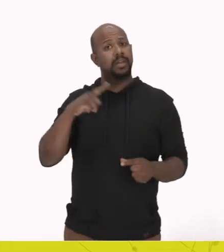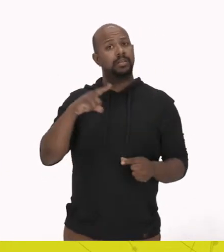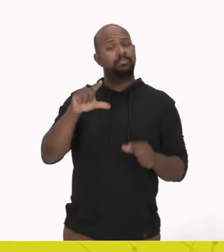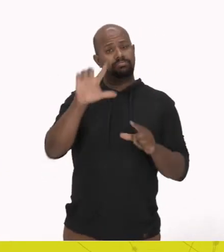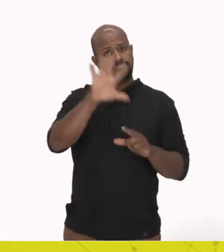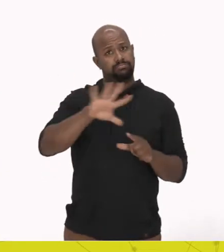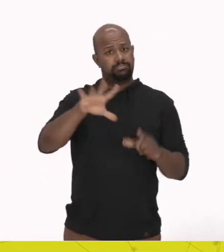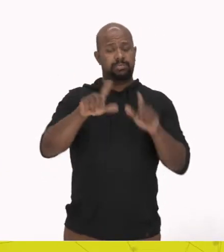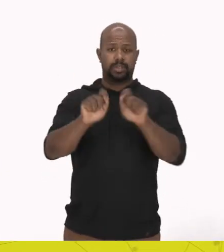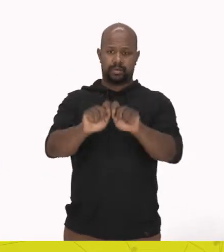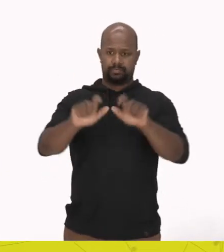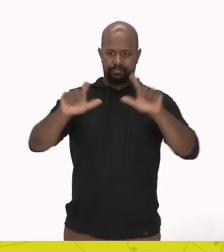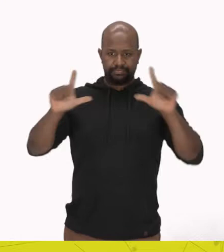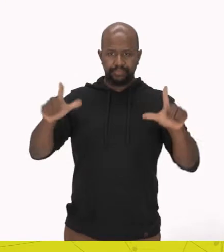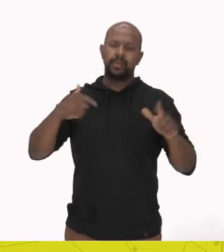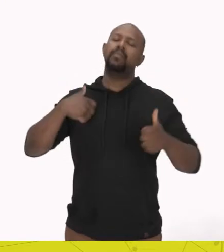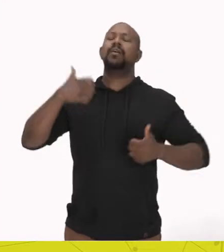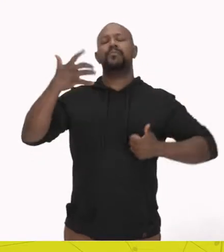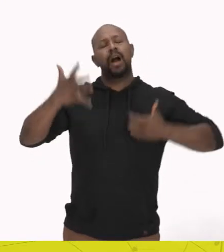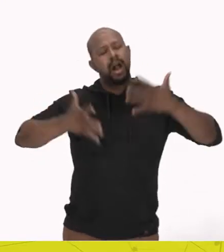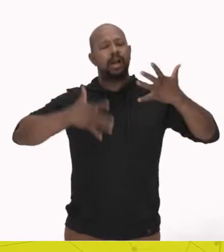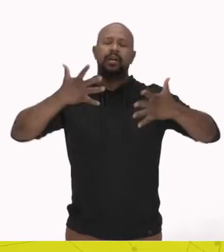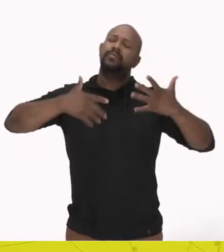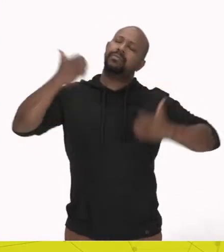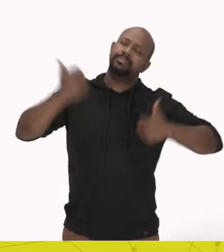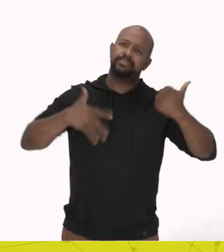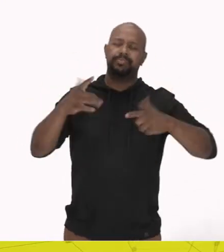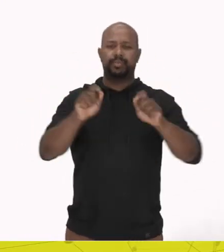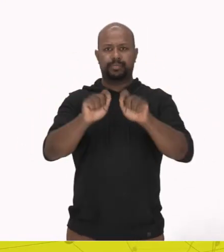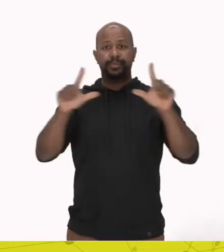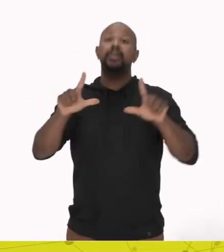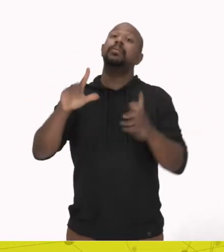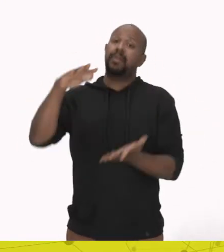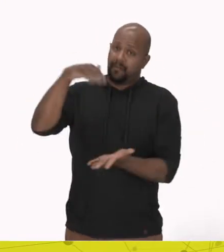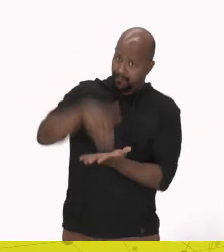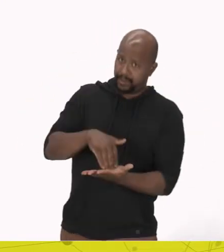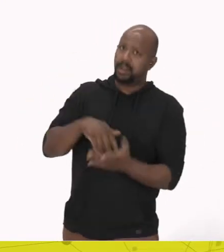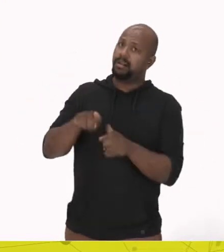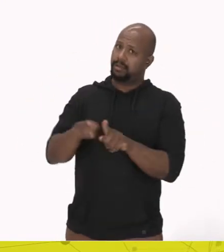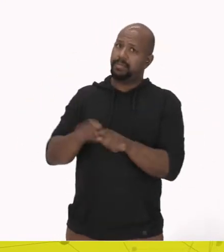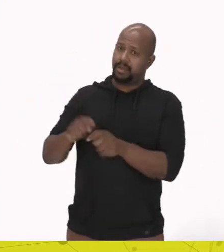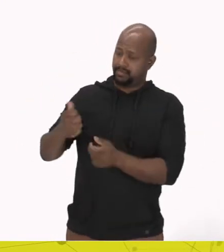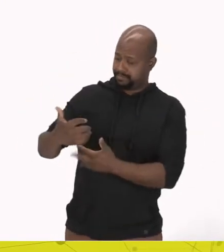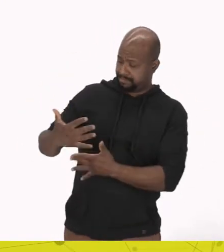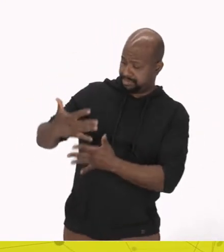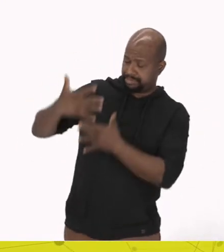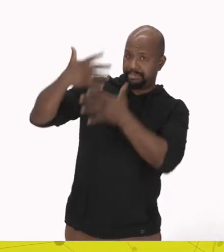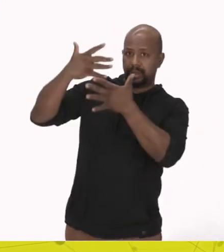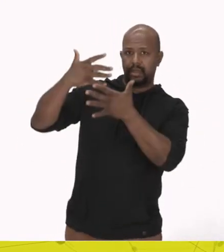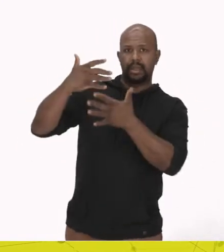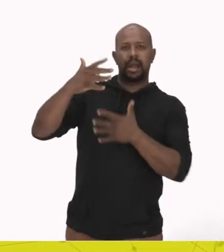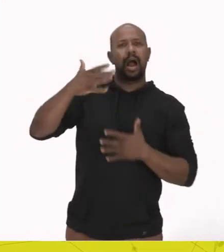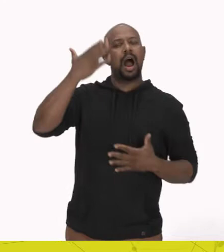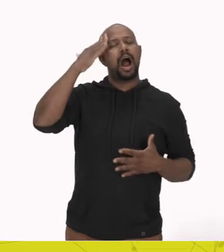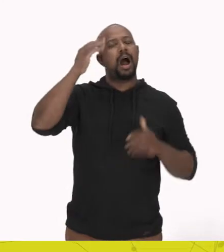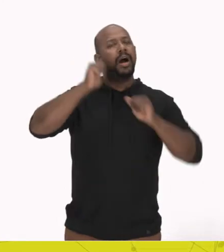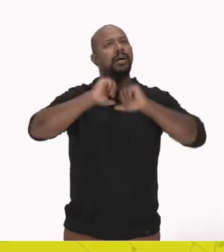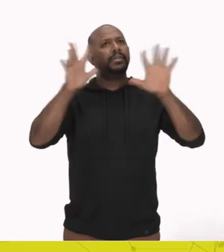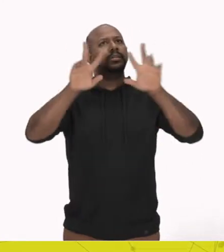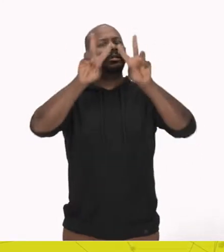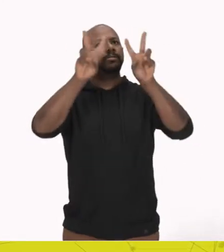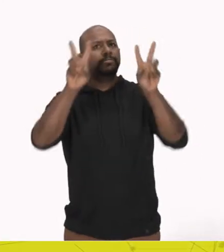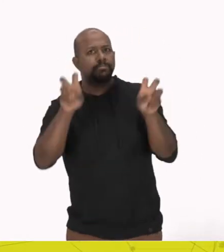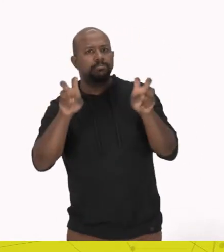sites aparecerão na tela no decorrer da minha apresentação e no final dessa videoaula. O entendimento